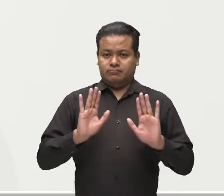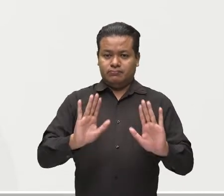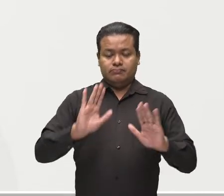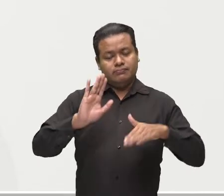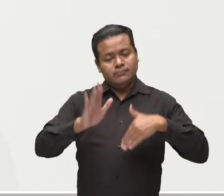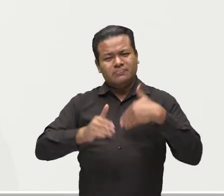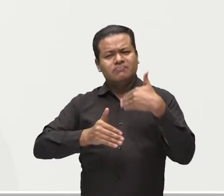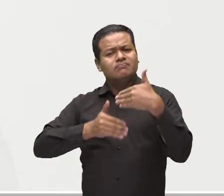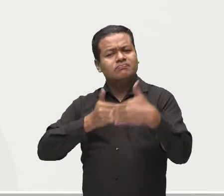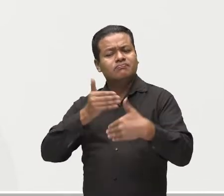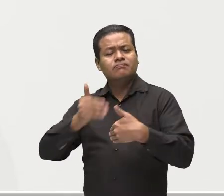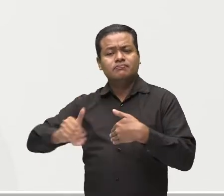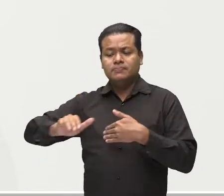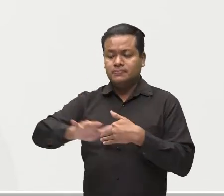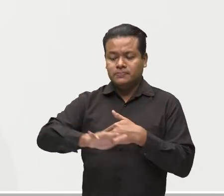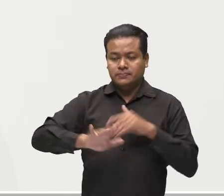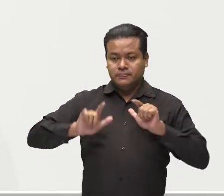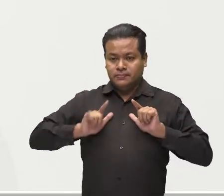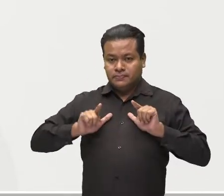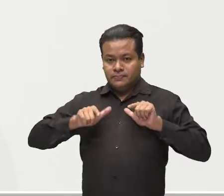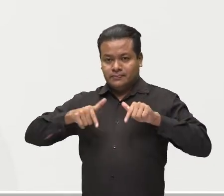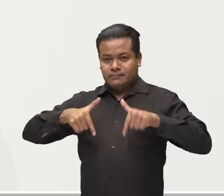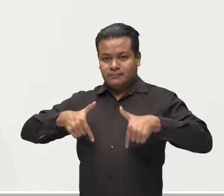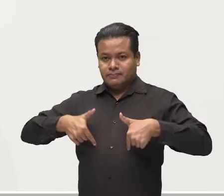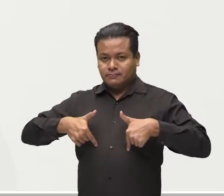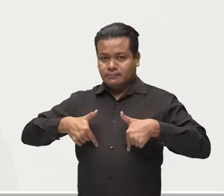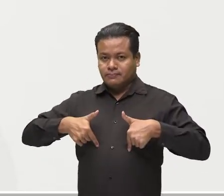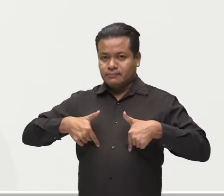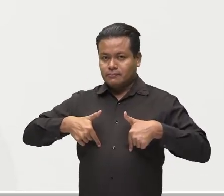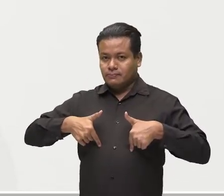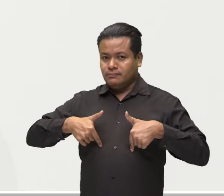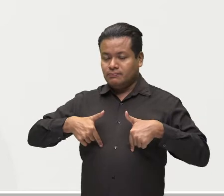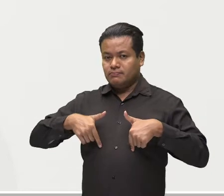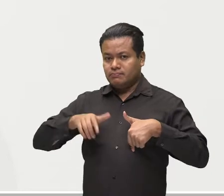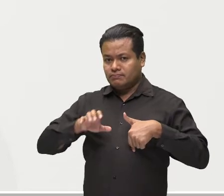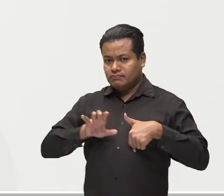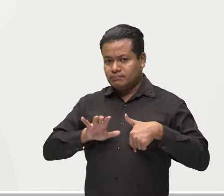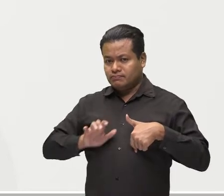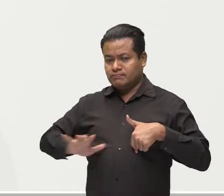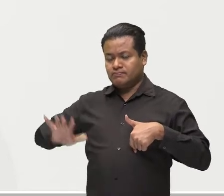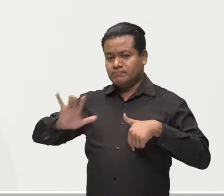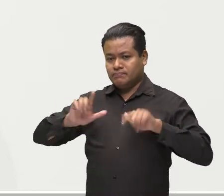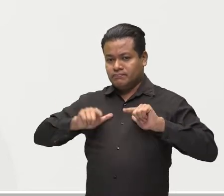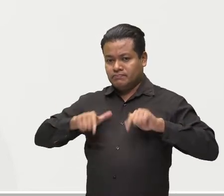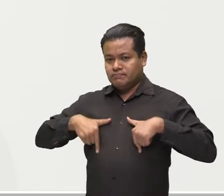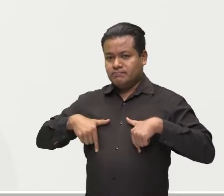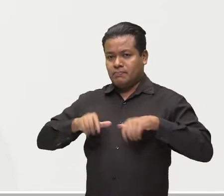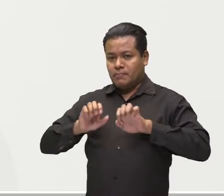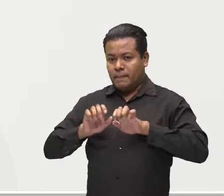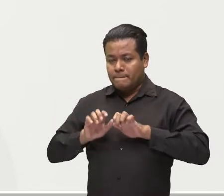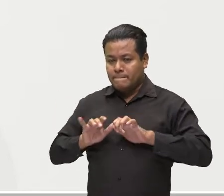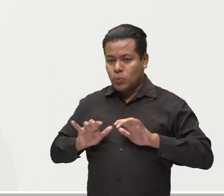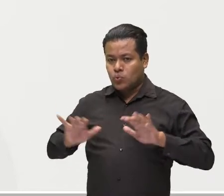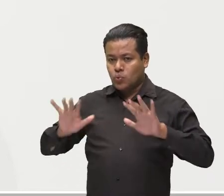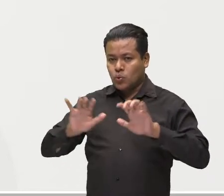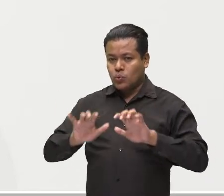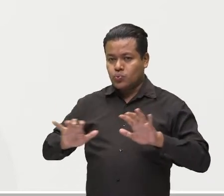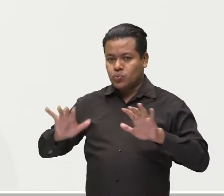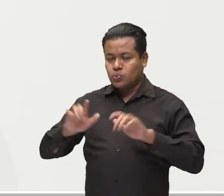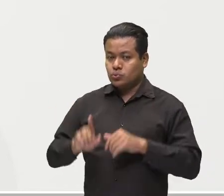o território de Israel acabou ocupando ainda mais espaços, né? Como a gente vai ver, inclusive, na próxima tela